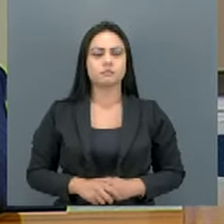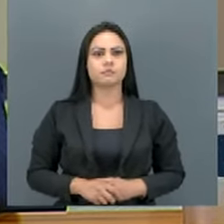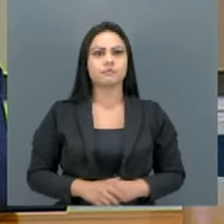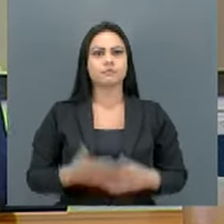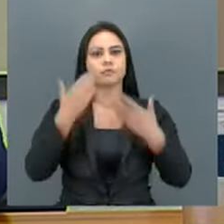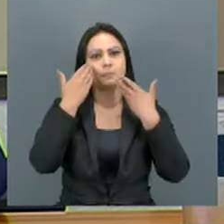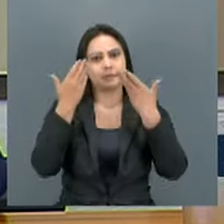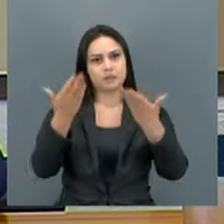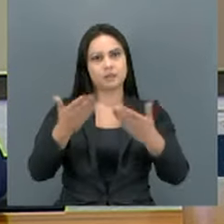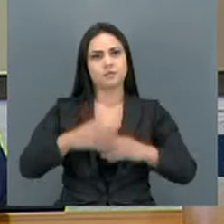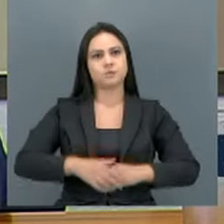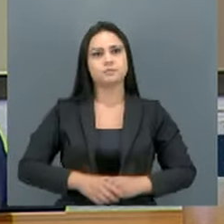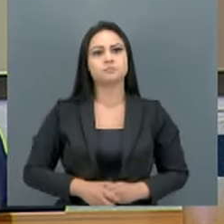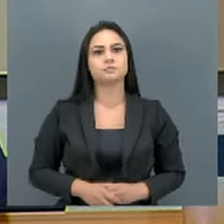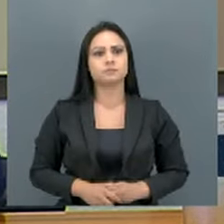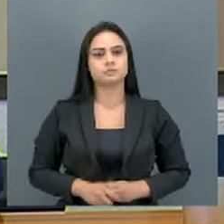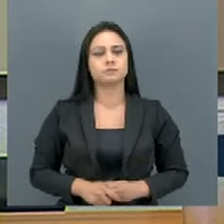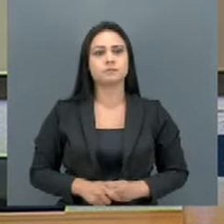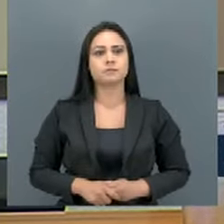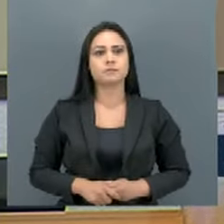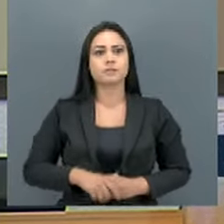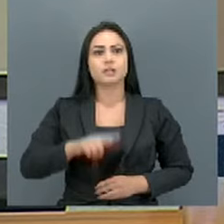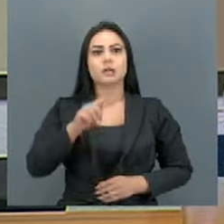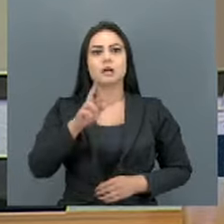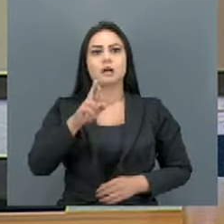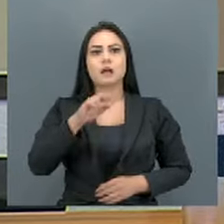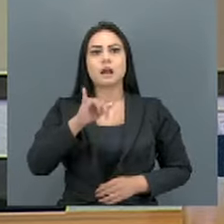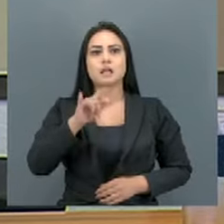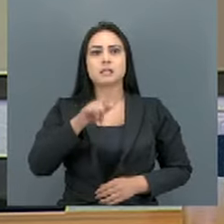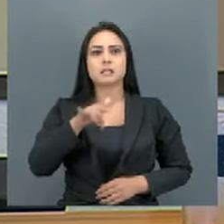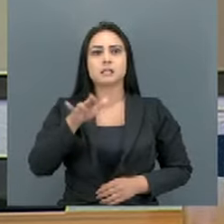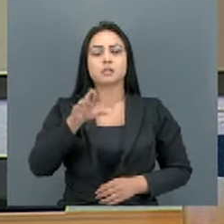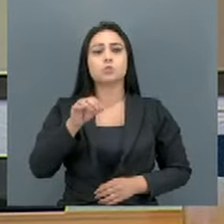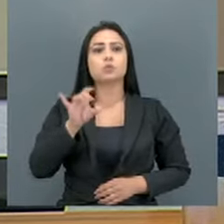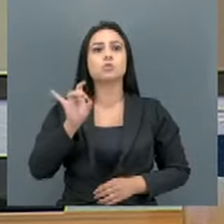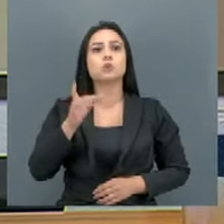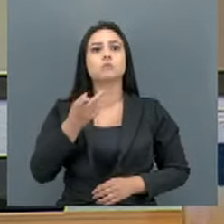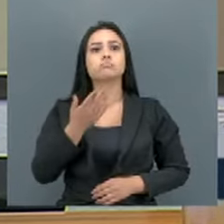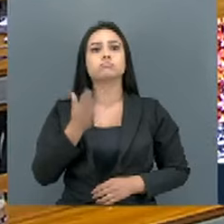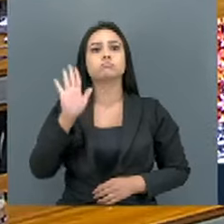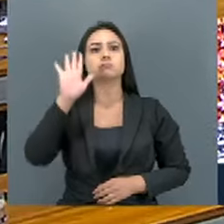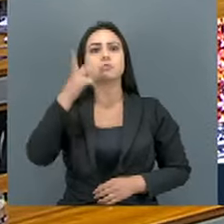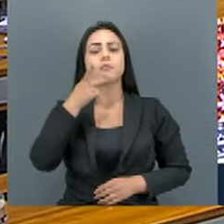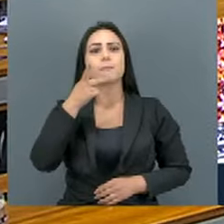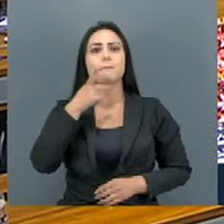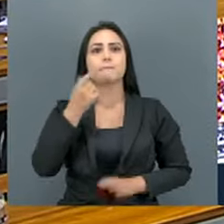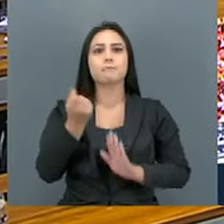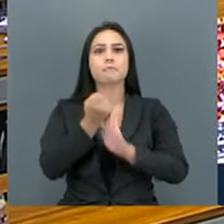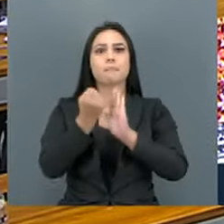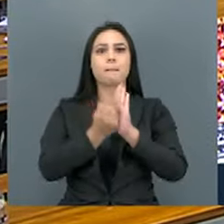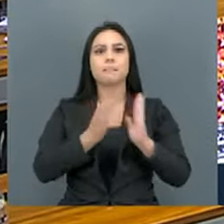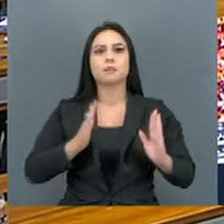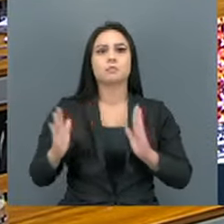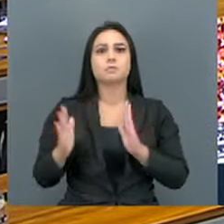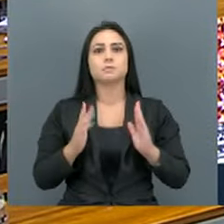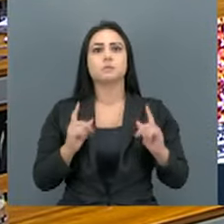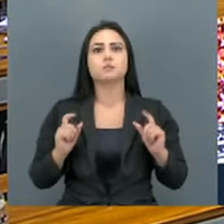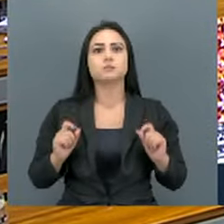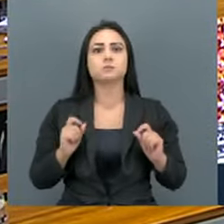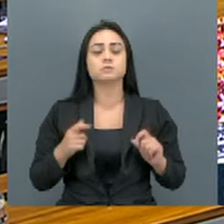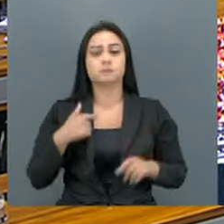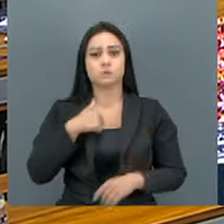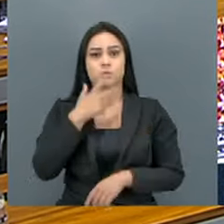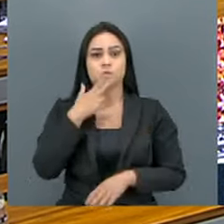Muito obrigado. Graziano. Eu queria só dar uma palha nessa questão do marco temporal. Eu